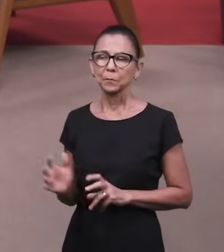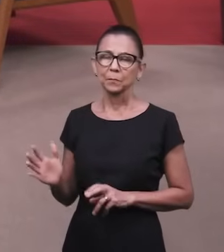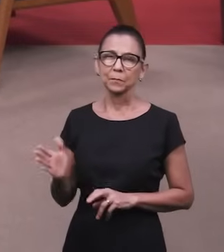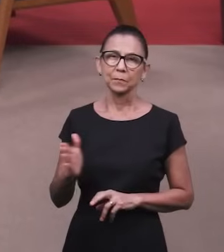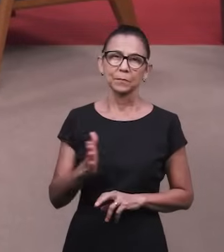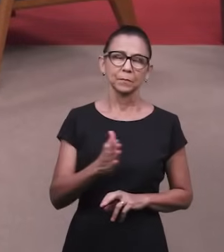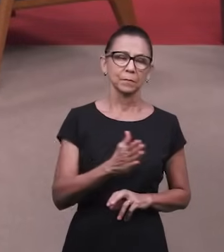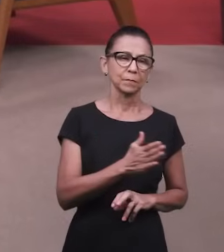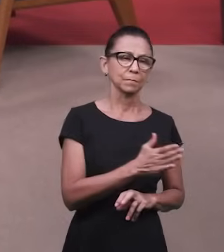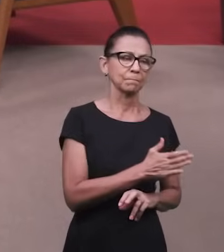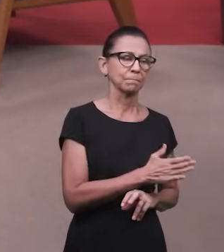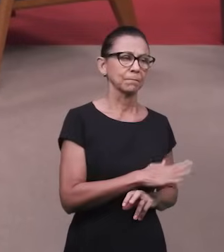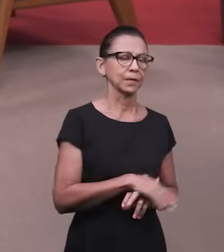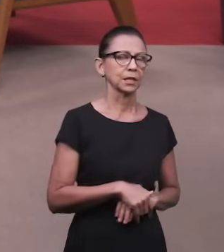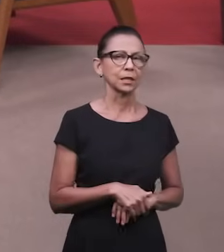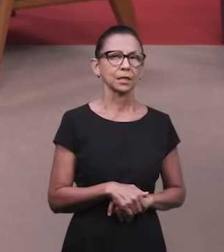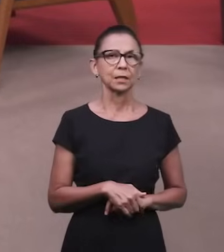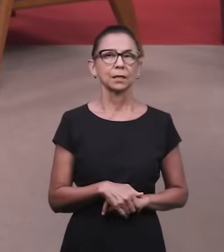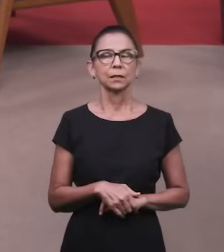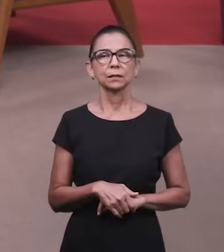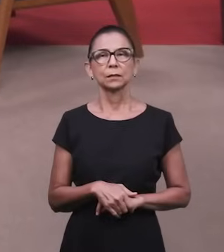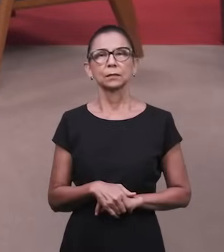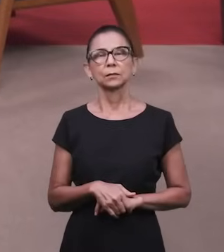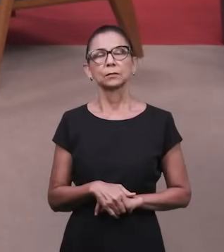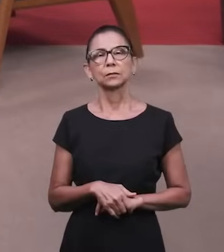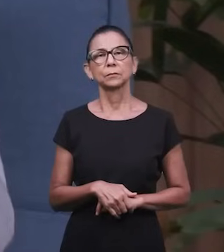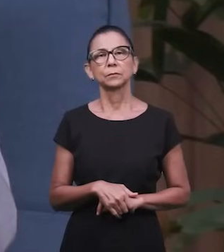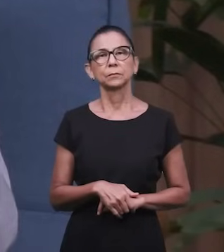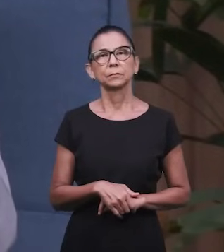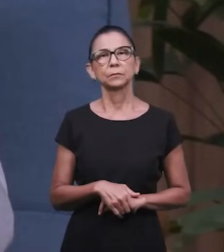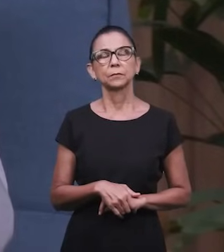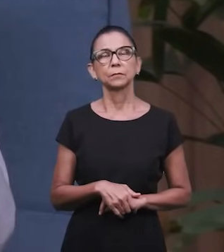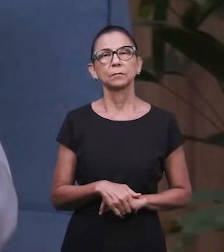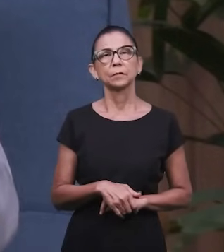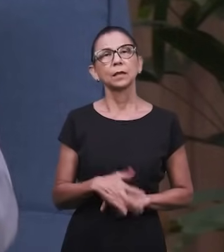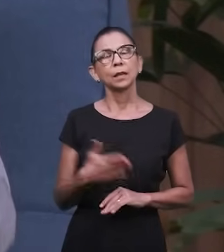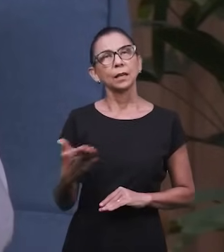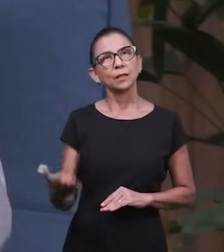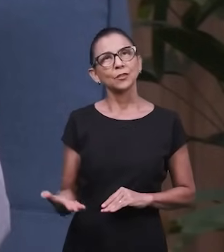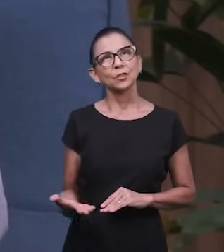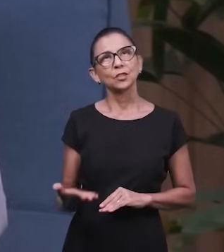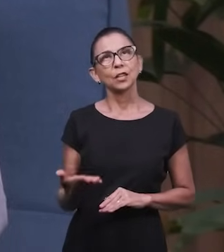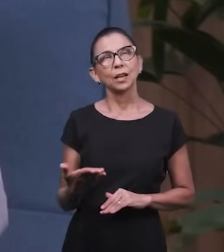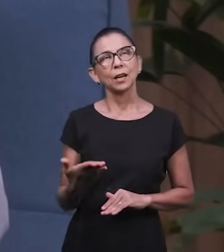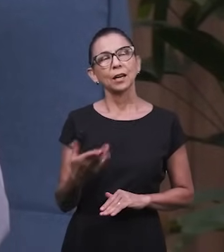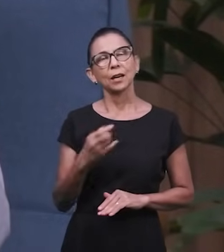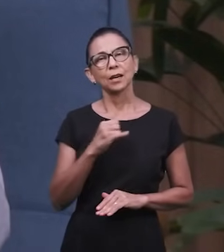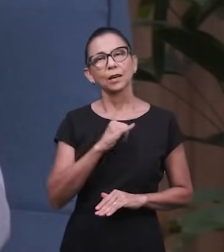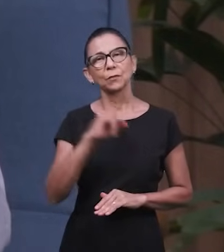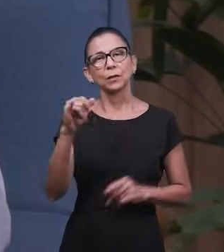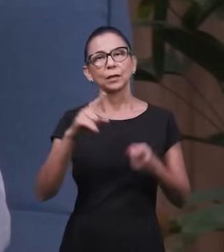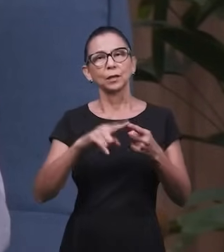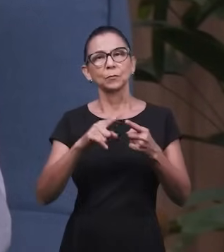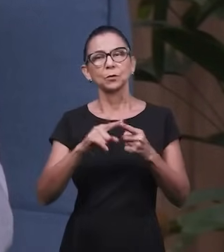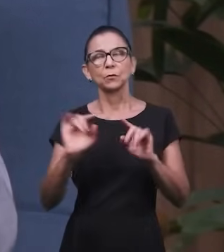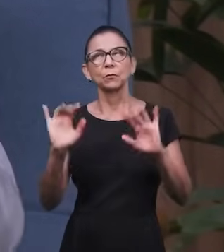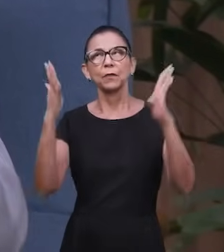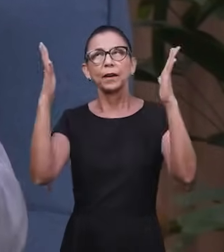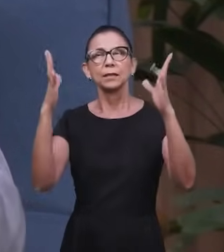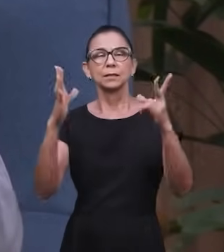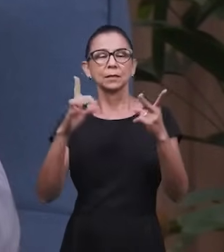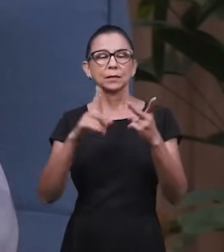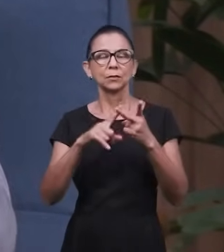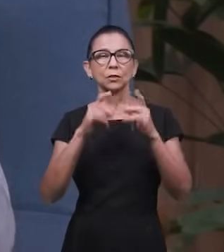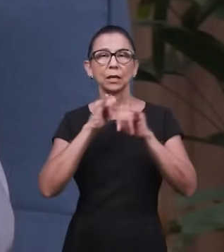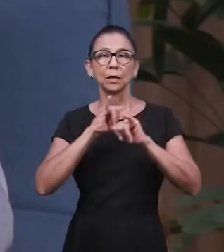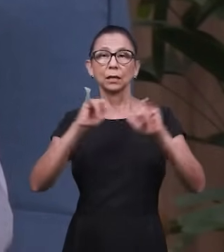Falamos de festa, falamos de anúncio, trombetas, anúncio, festa, né? A maior festa